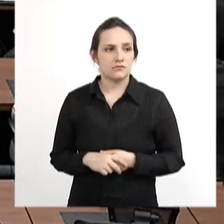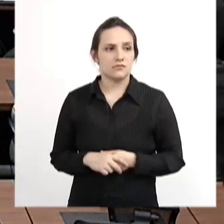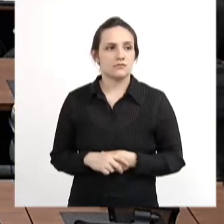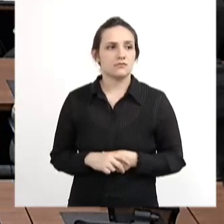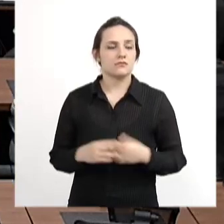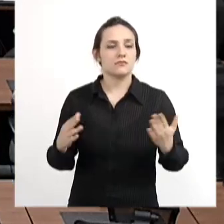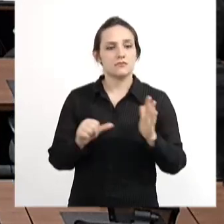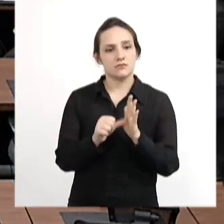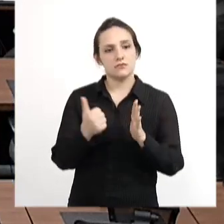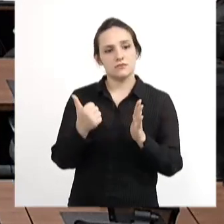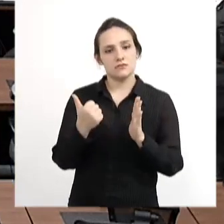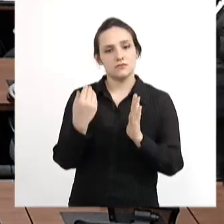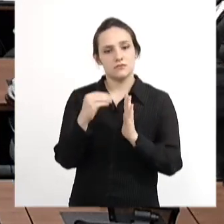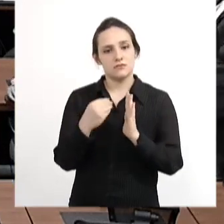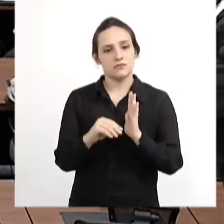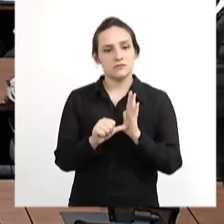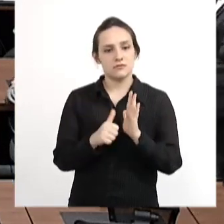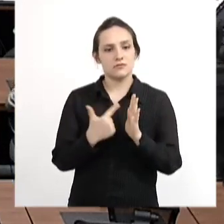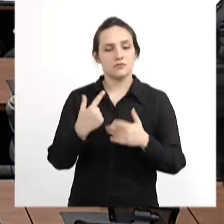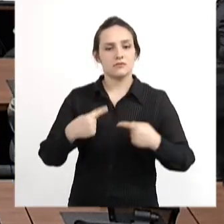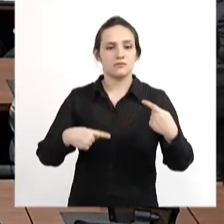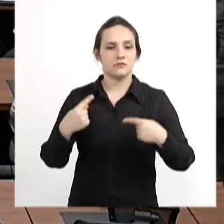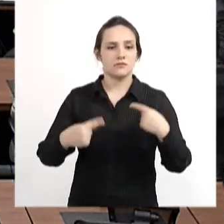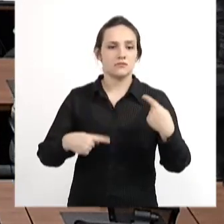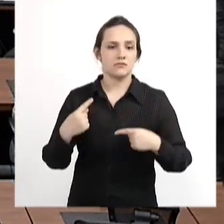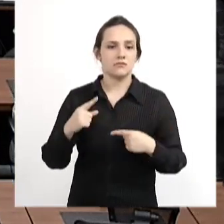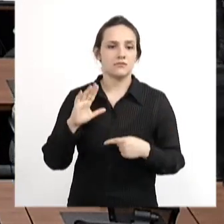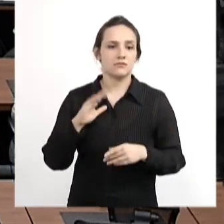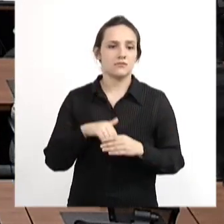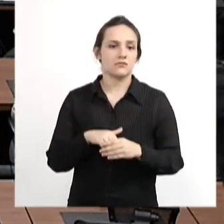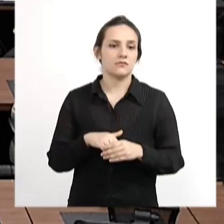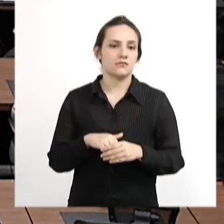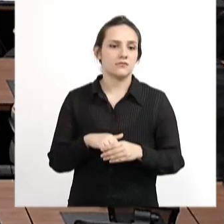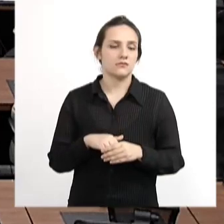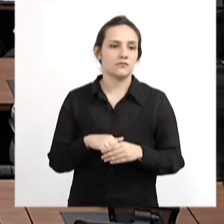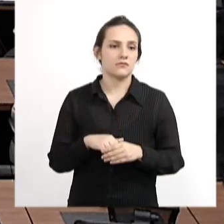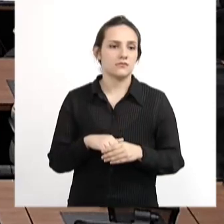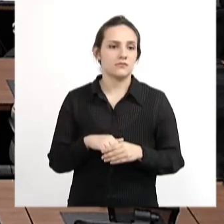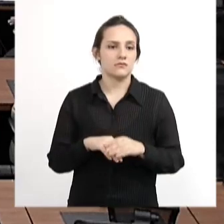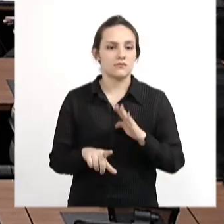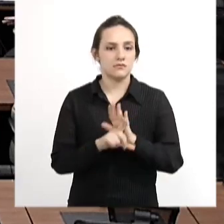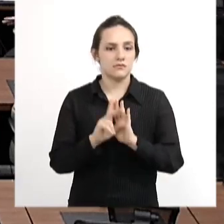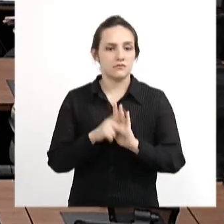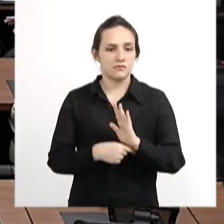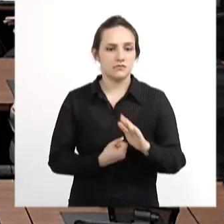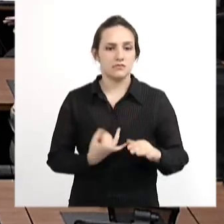Passemos ao item 1. Em segunda discussão e votação nominal, projeto de lei